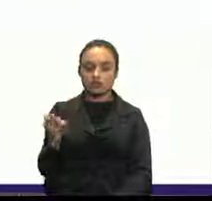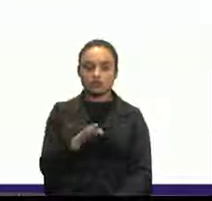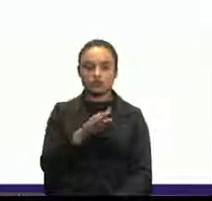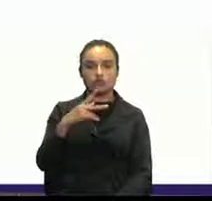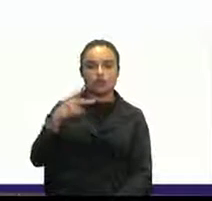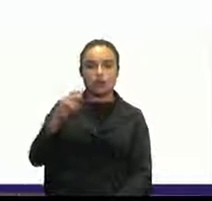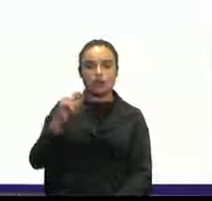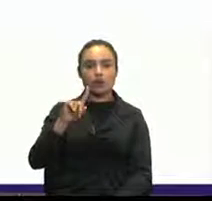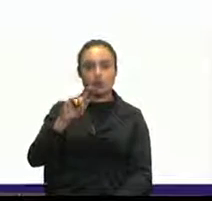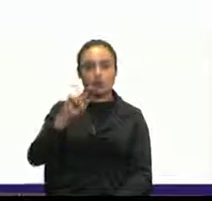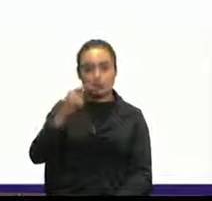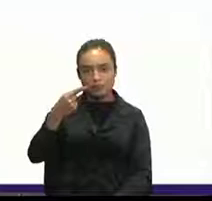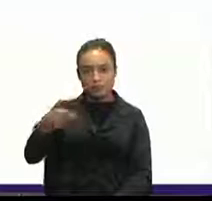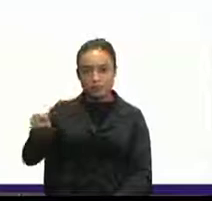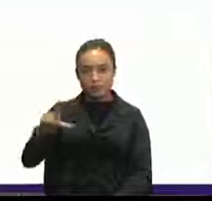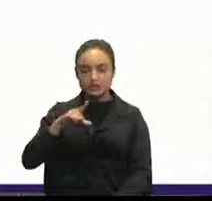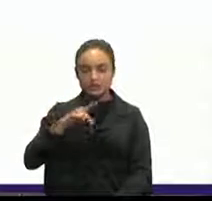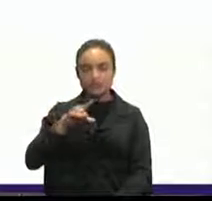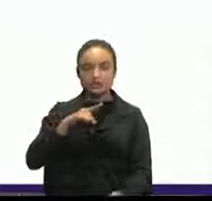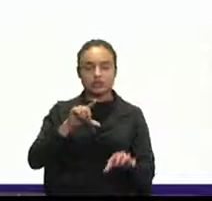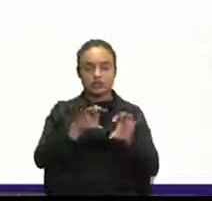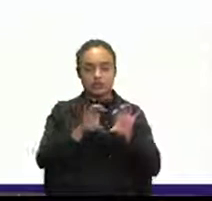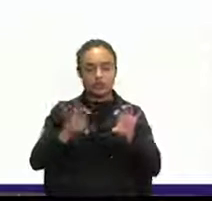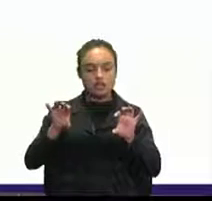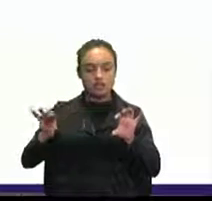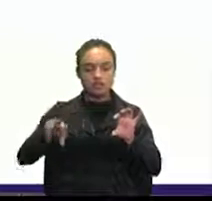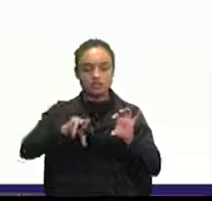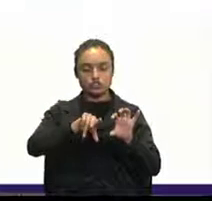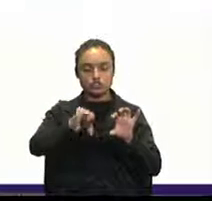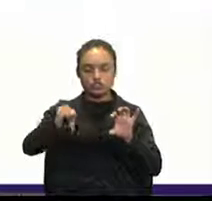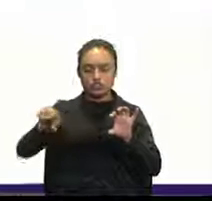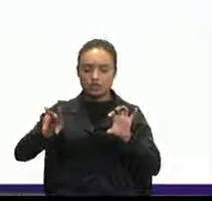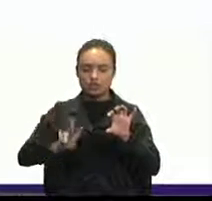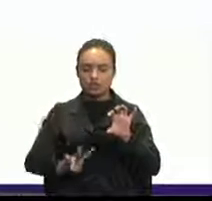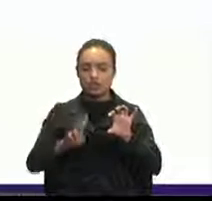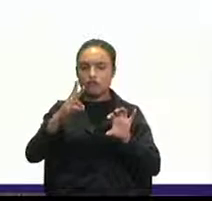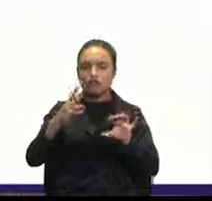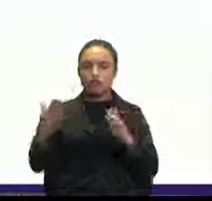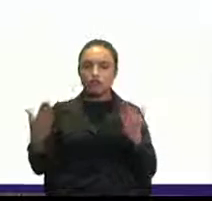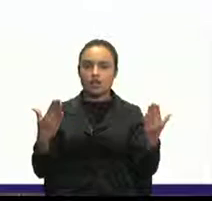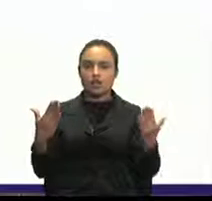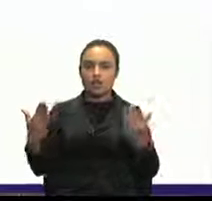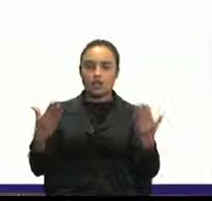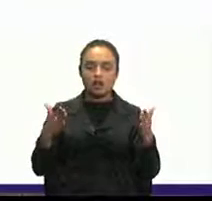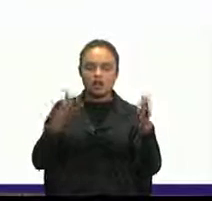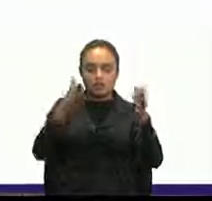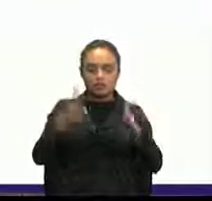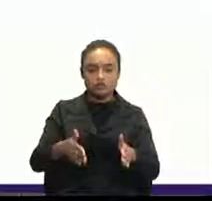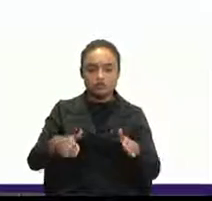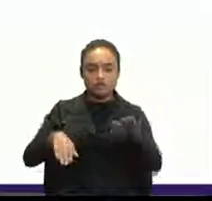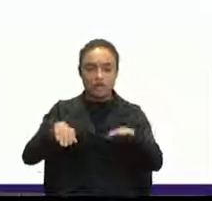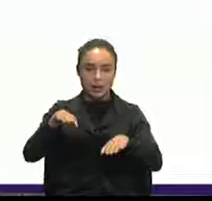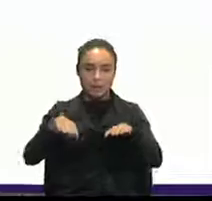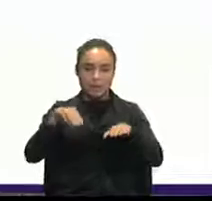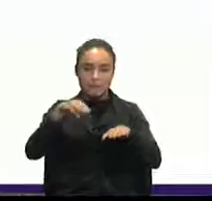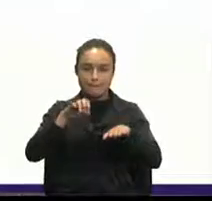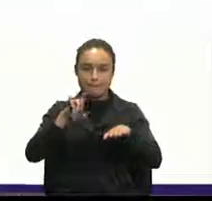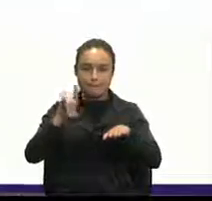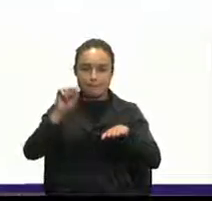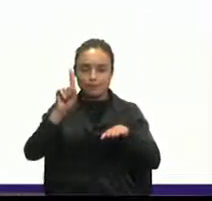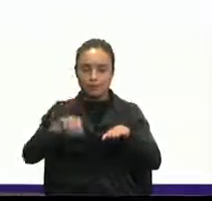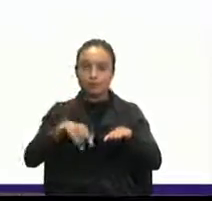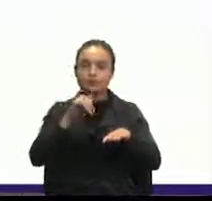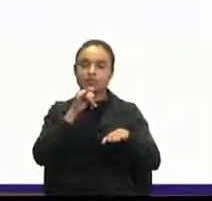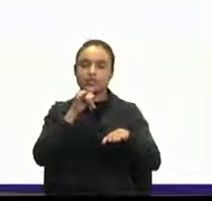o desvio padrão é dispersão de valores em relação à média ou seja quanto mais disperso o valor foi em relação à sua